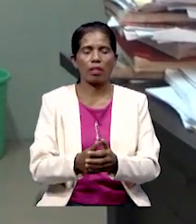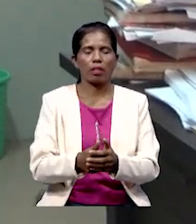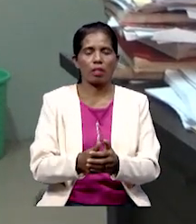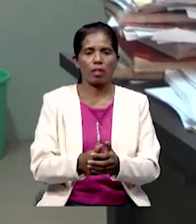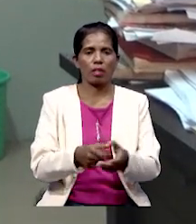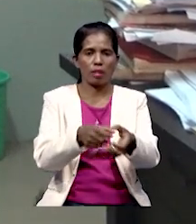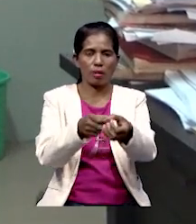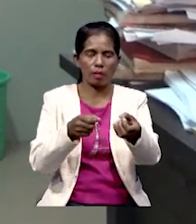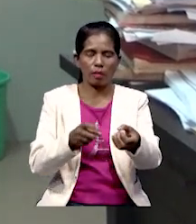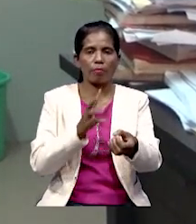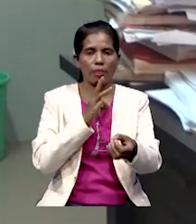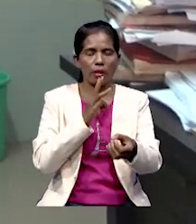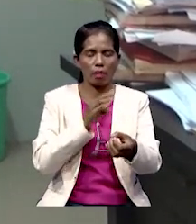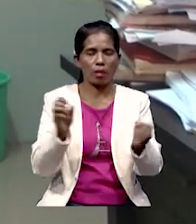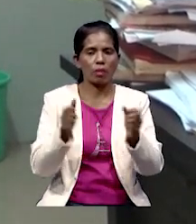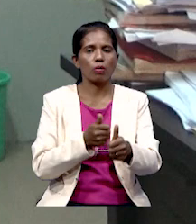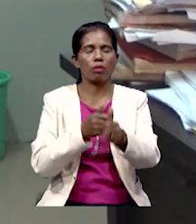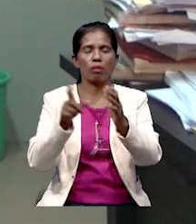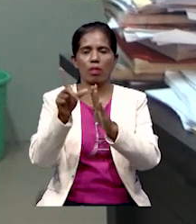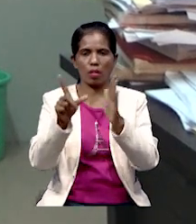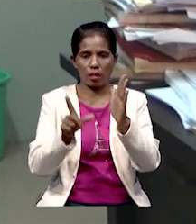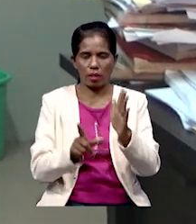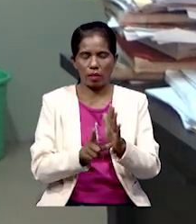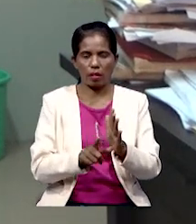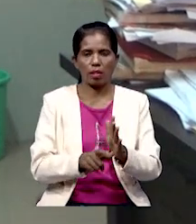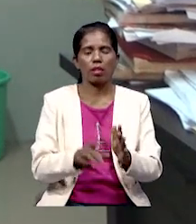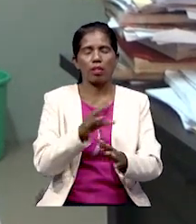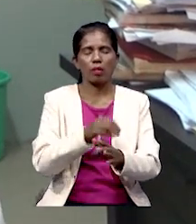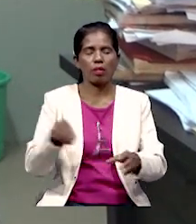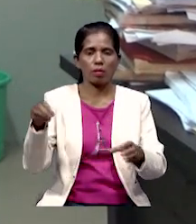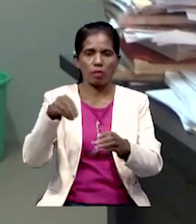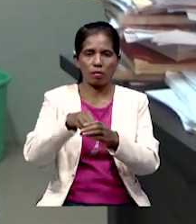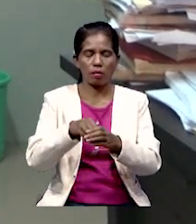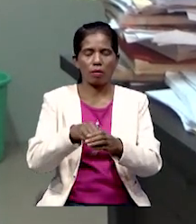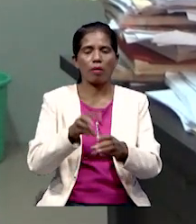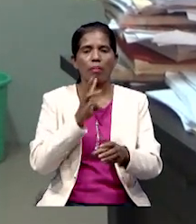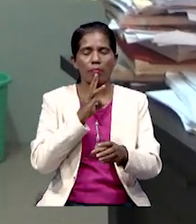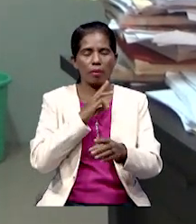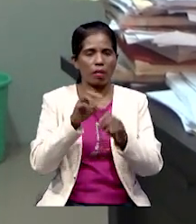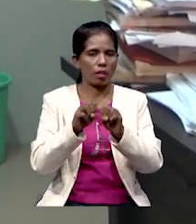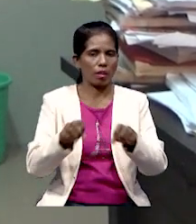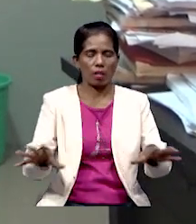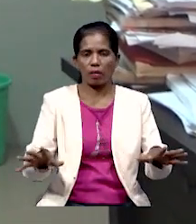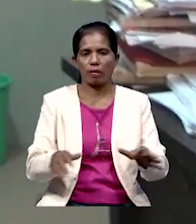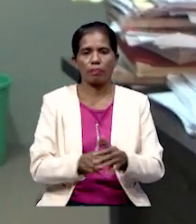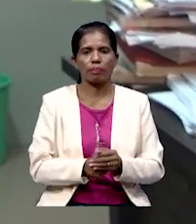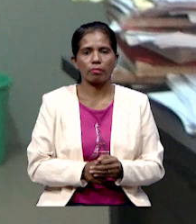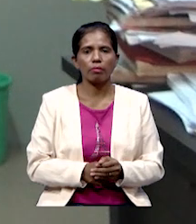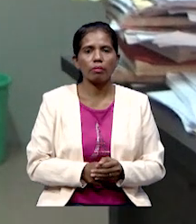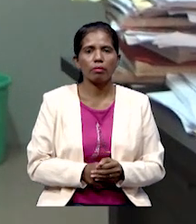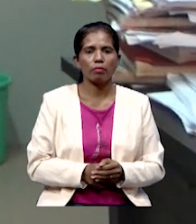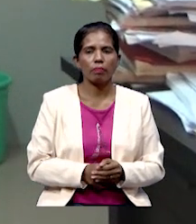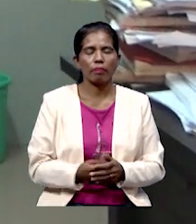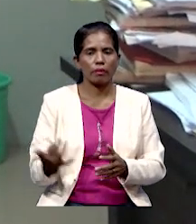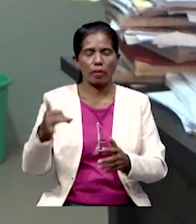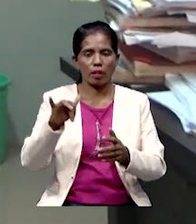e lá tem o padrão. E depois, ligação ilegal, né, rase, contribui 80% do belaco. Belaco de terra e ocos. Então, mas se